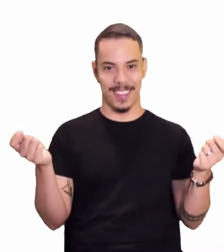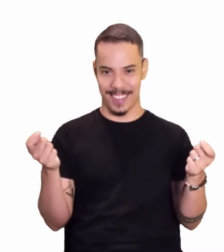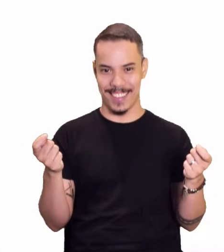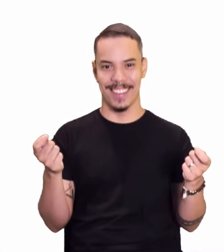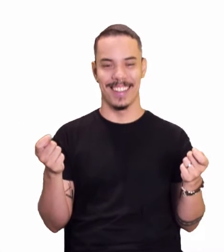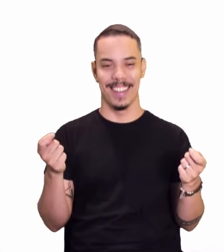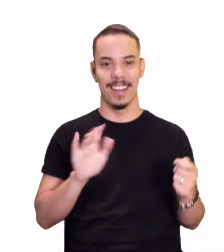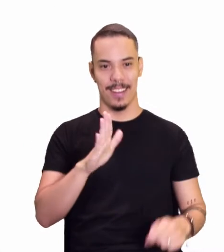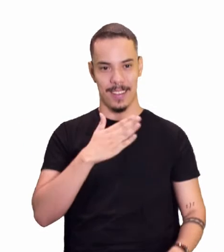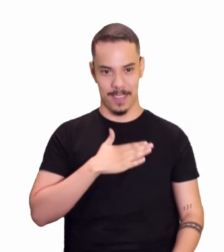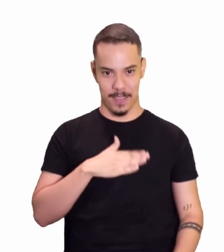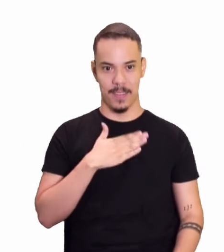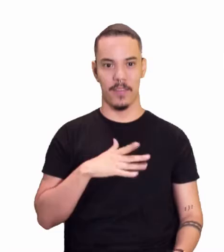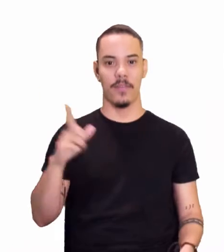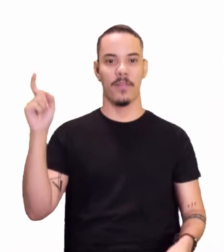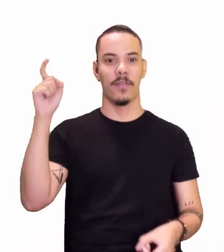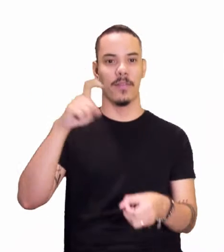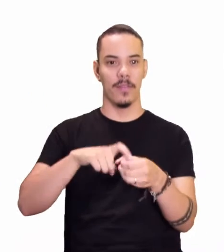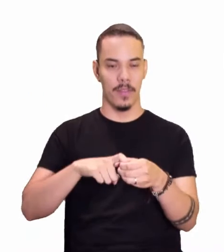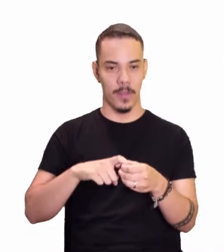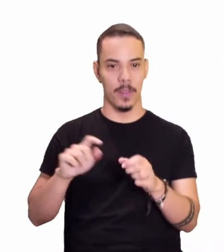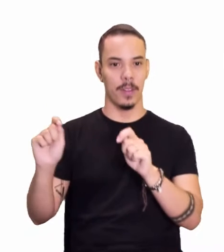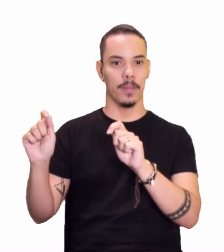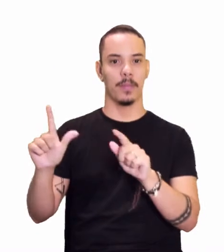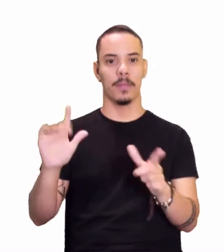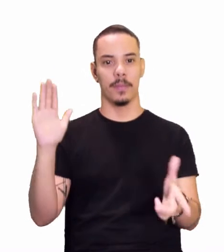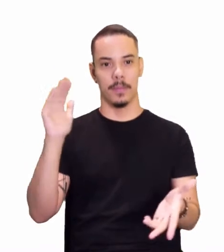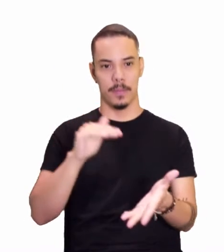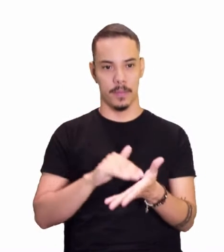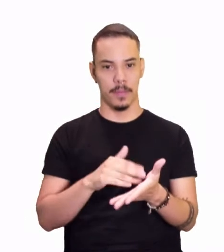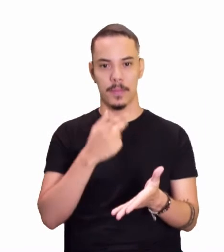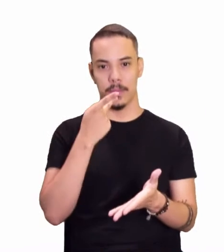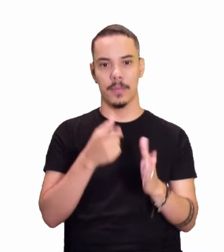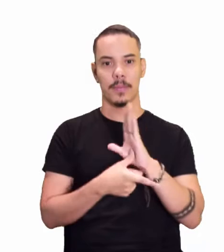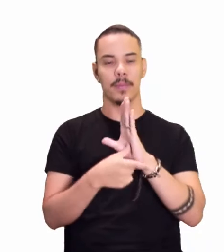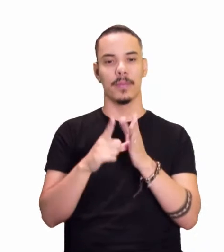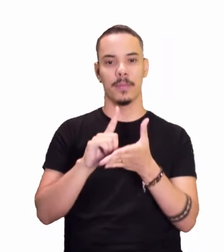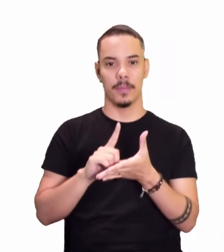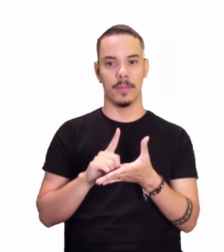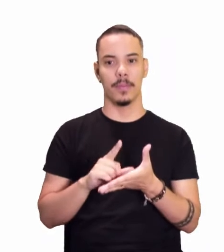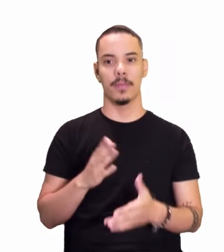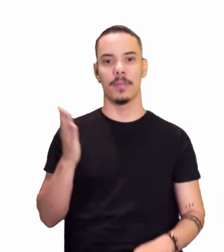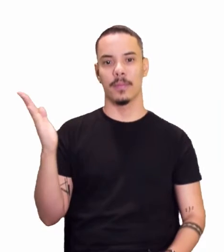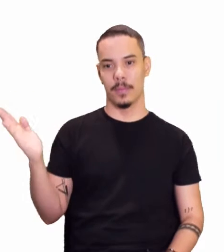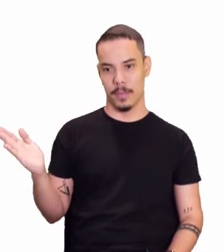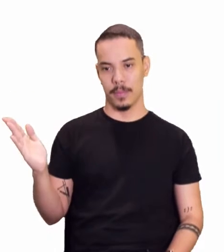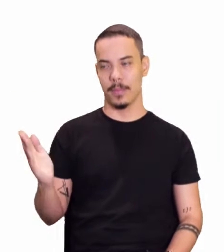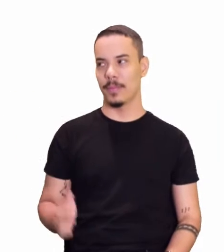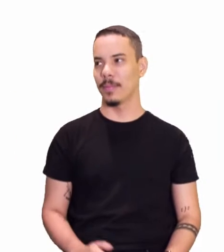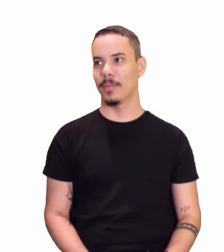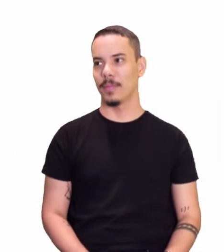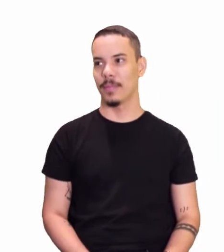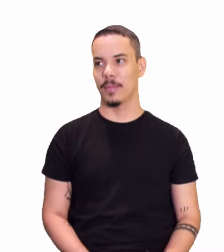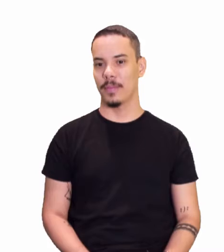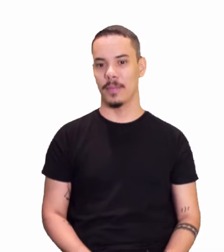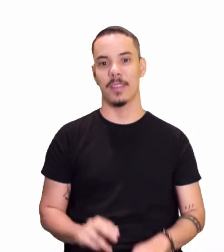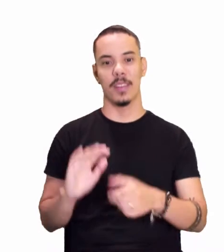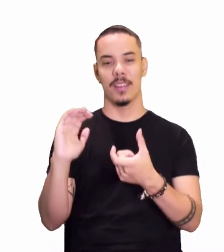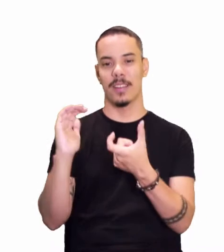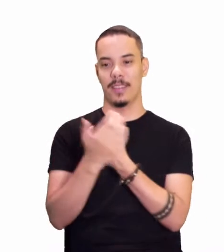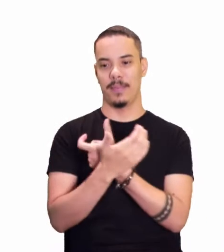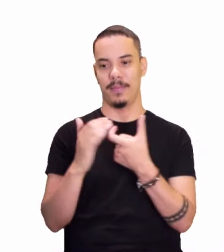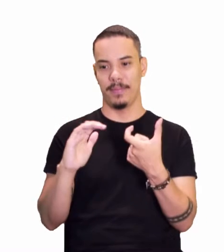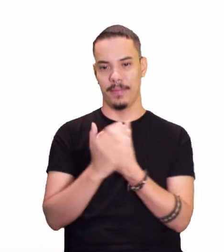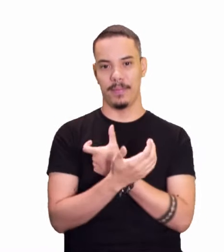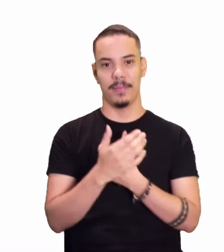inesperado. Mas nós vamos voltar à tela em que nós estamos falando sobre a questão do humanismo. O termo